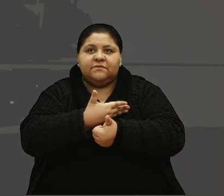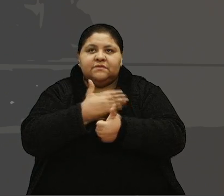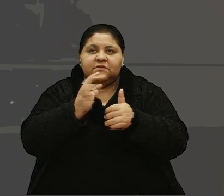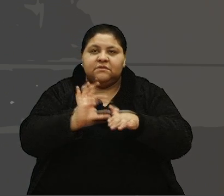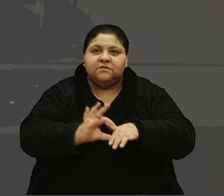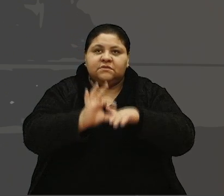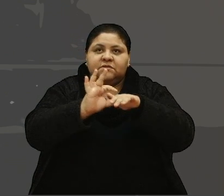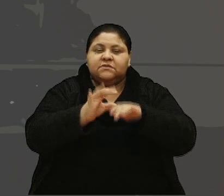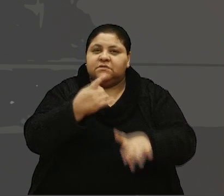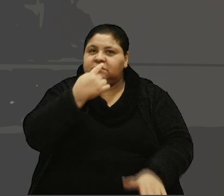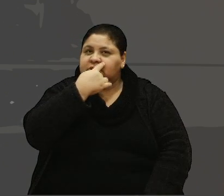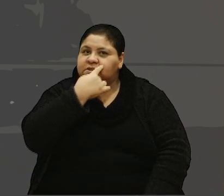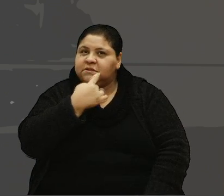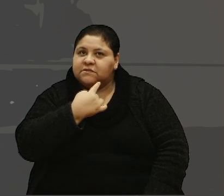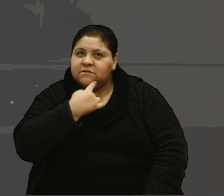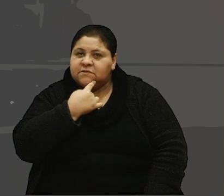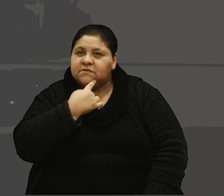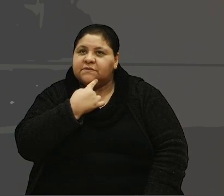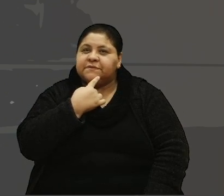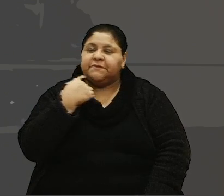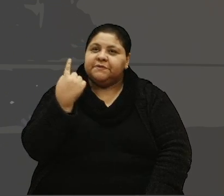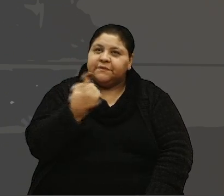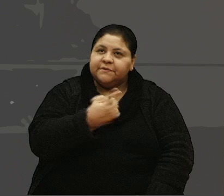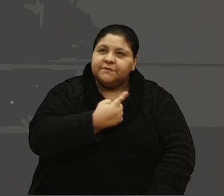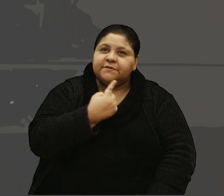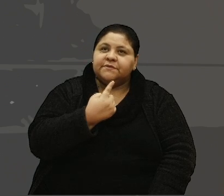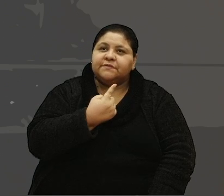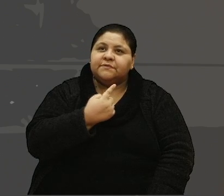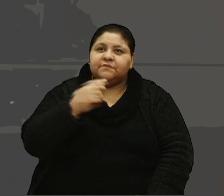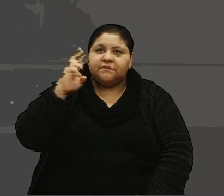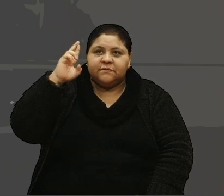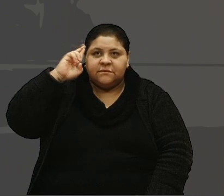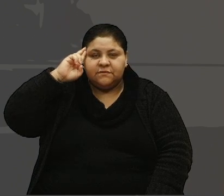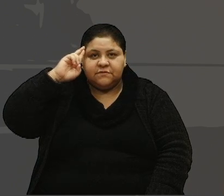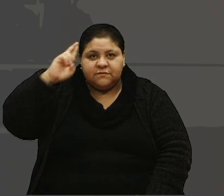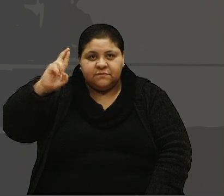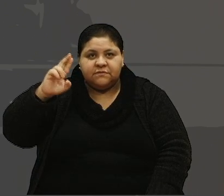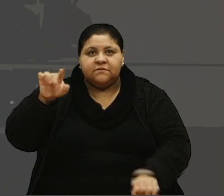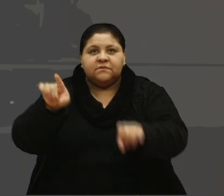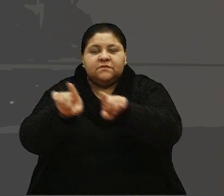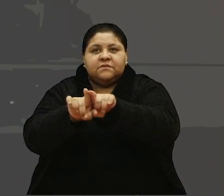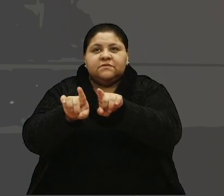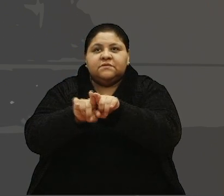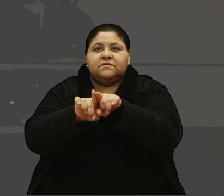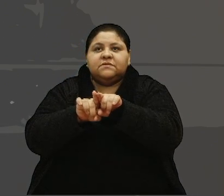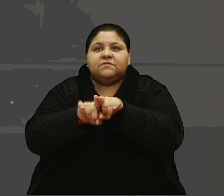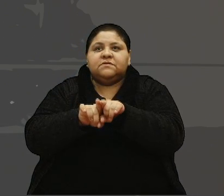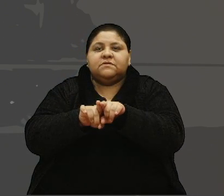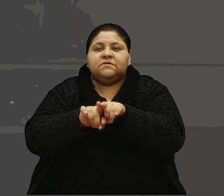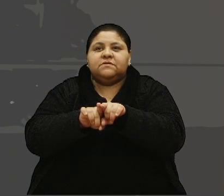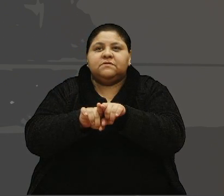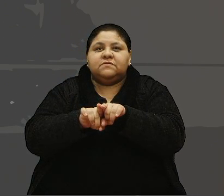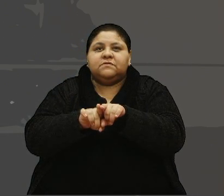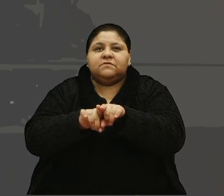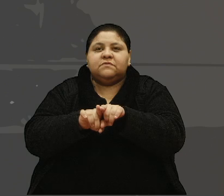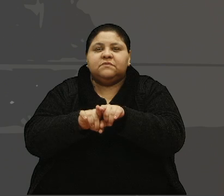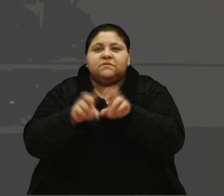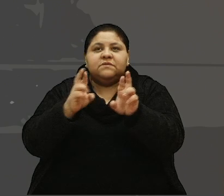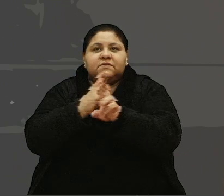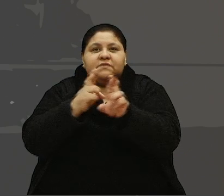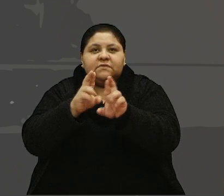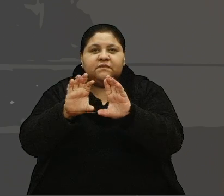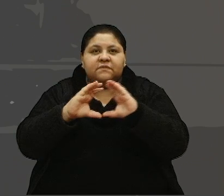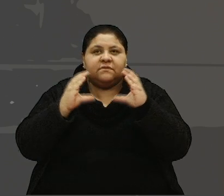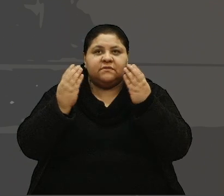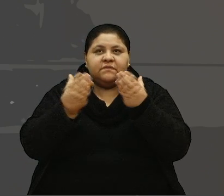Wagner Petrini, o diretor ali também da parte das relações comunitárias, o